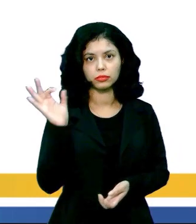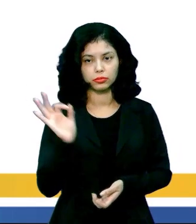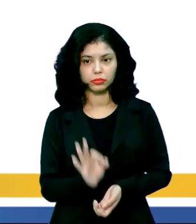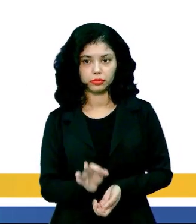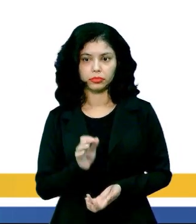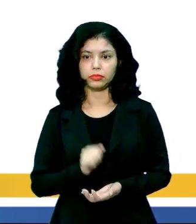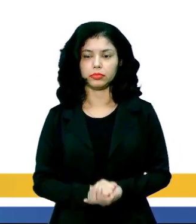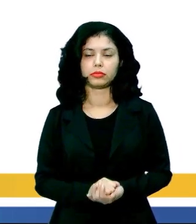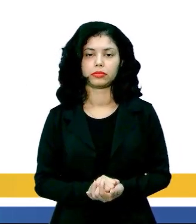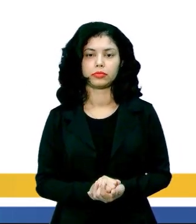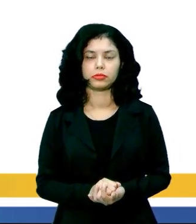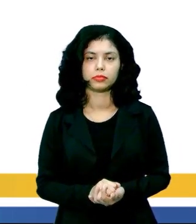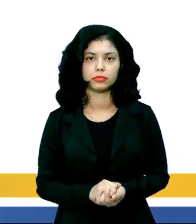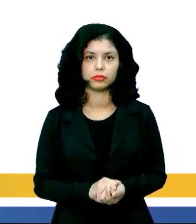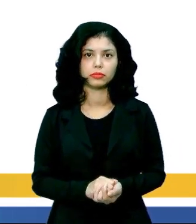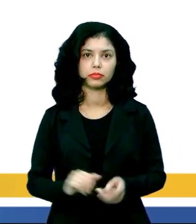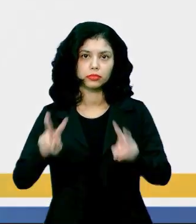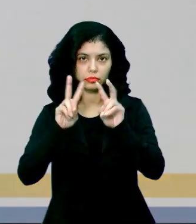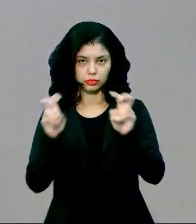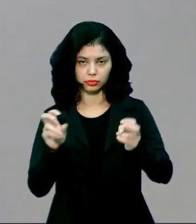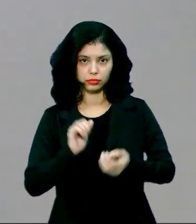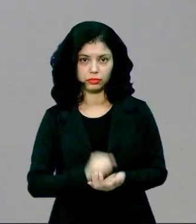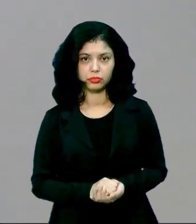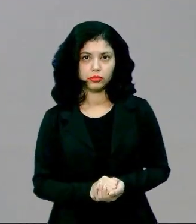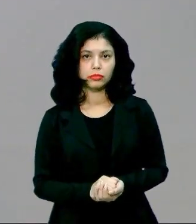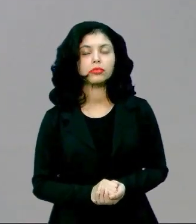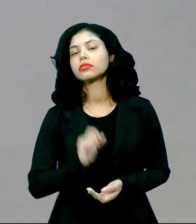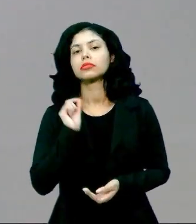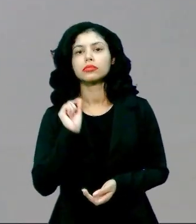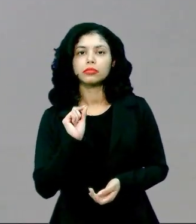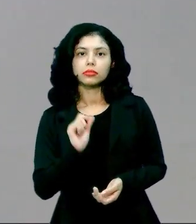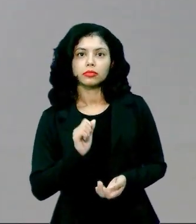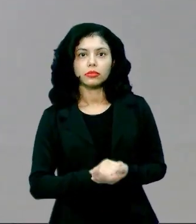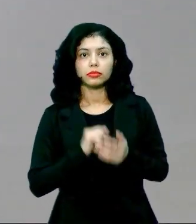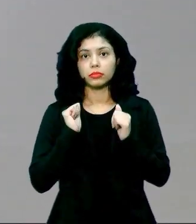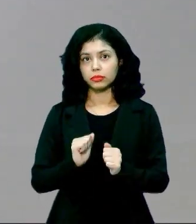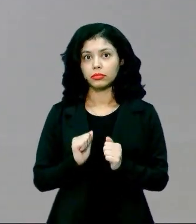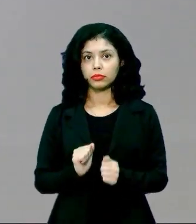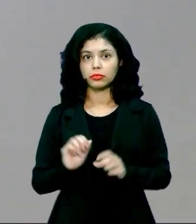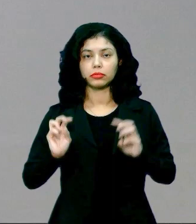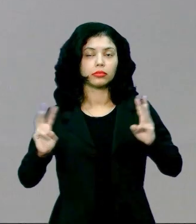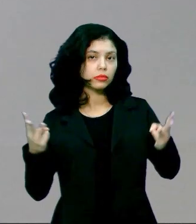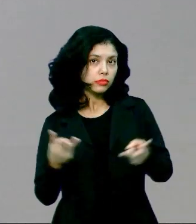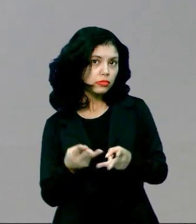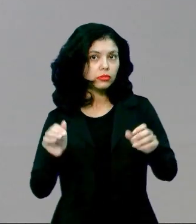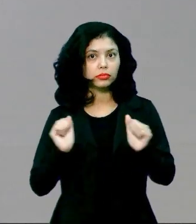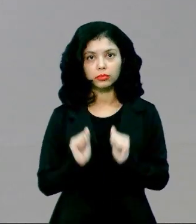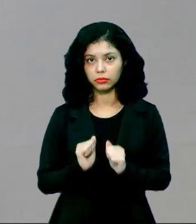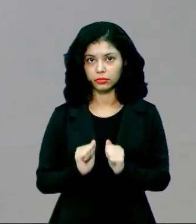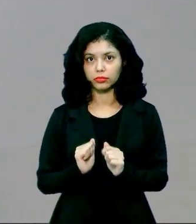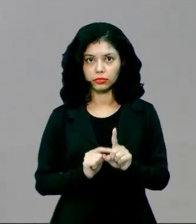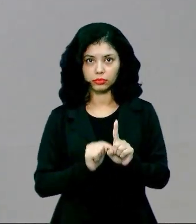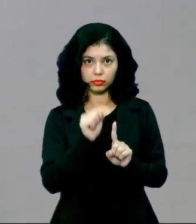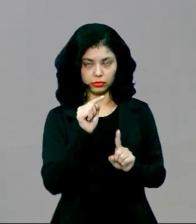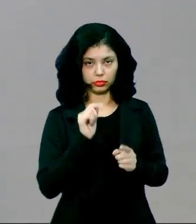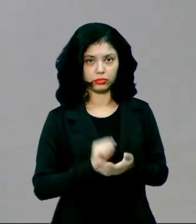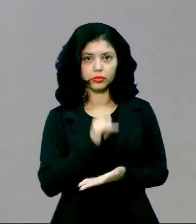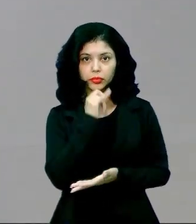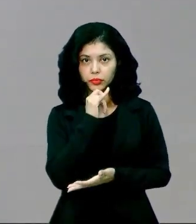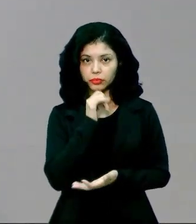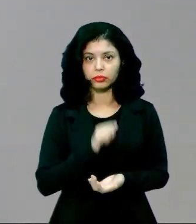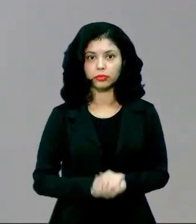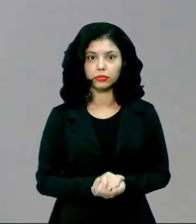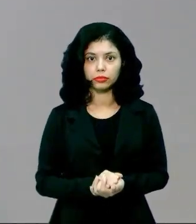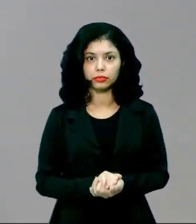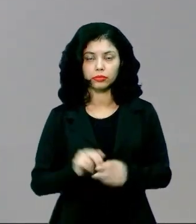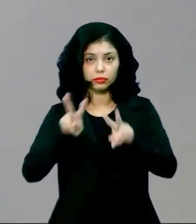33%, isso é a titulação. Bom, essa titulação, pessoal, ela pode ser dada em massa e ela pode ser dada em volume. Por exemplo,